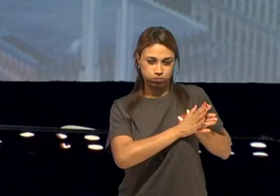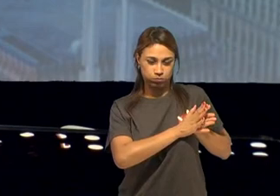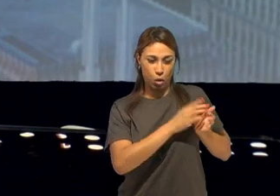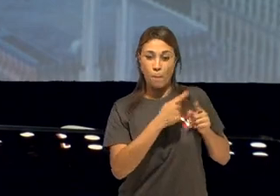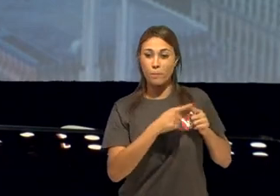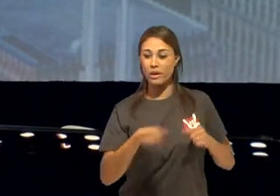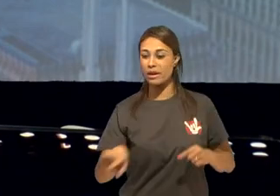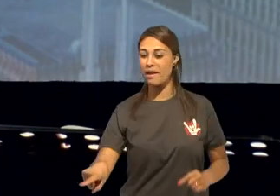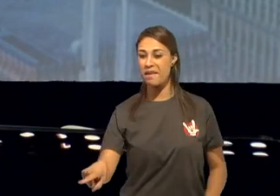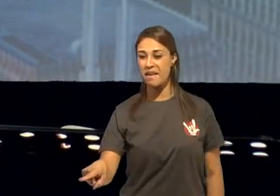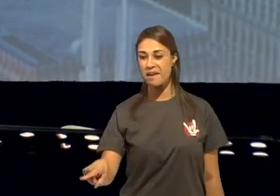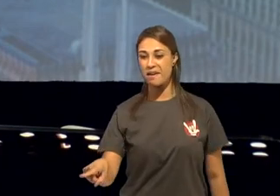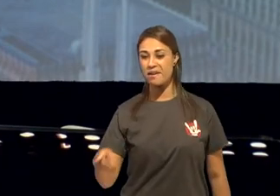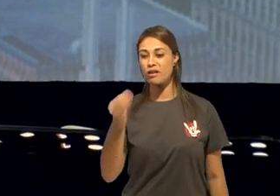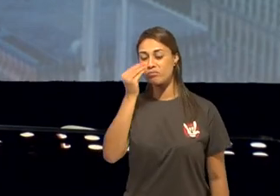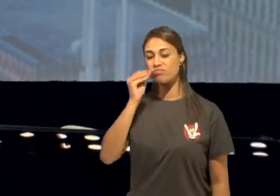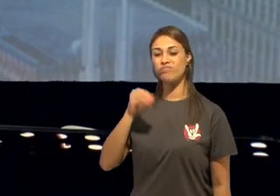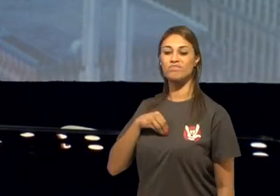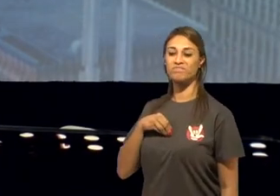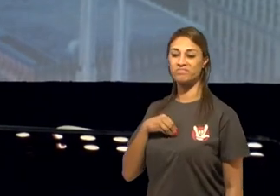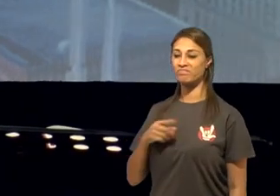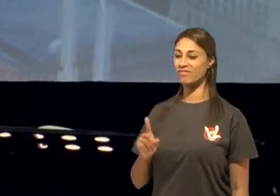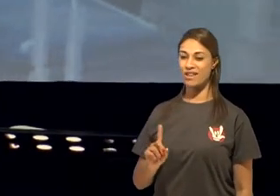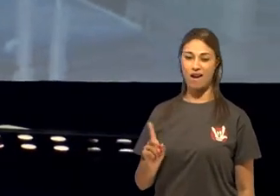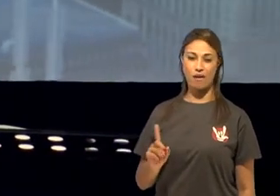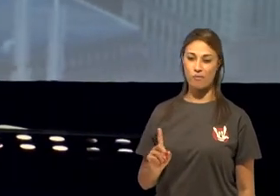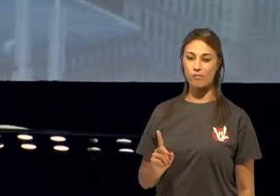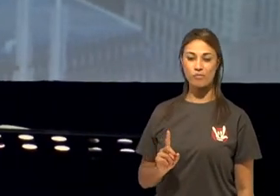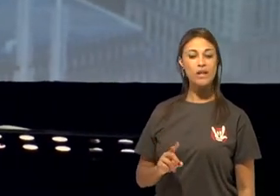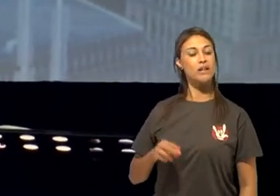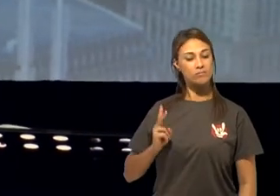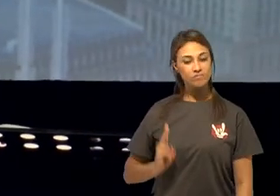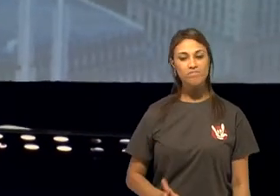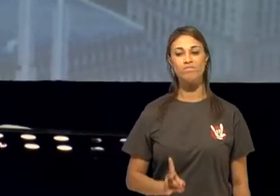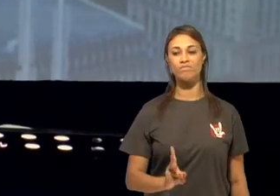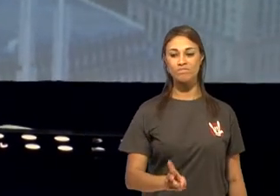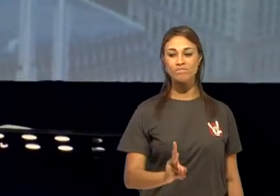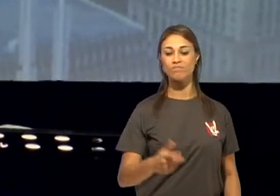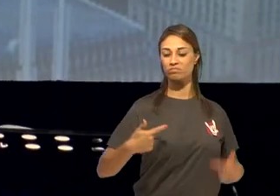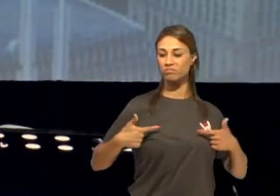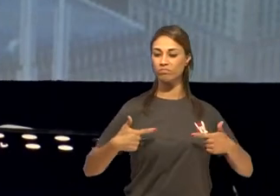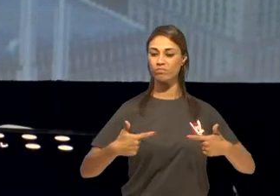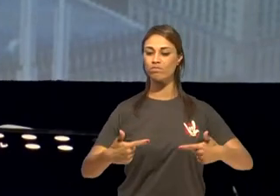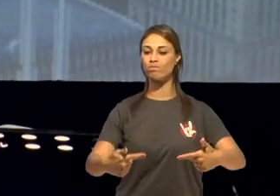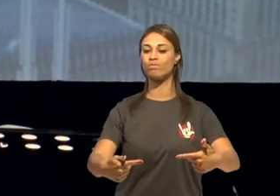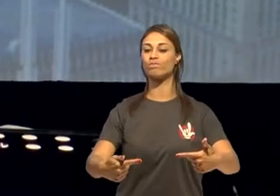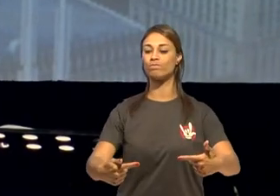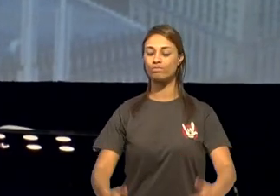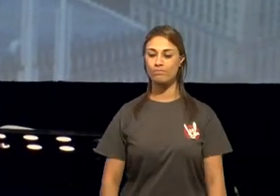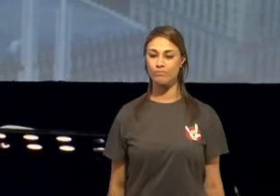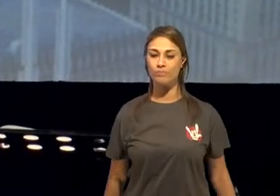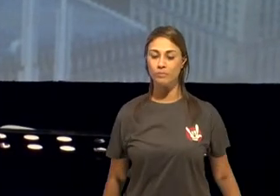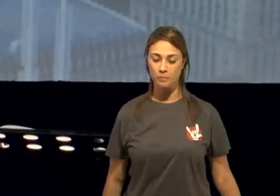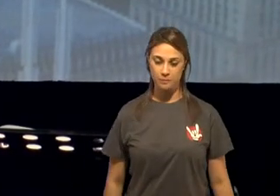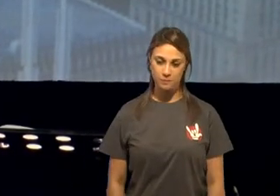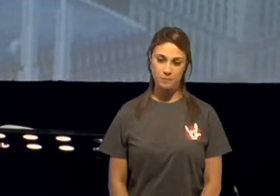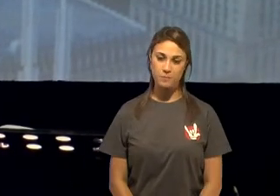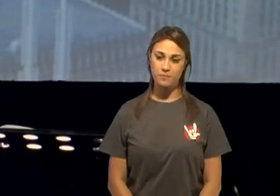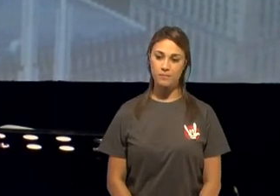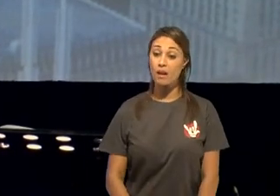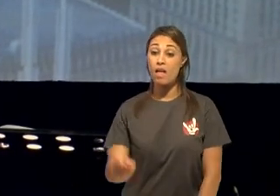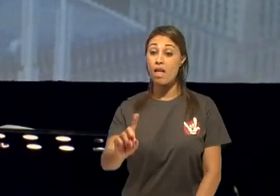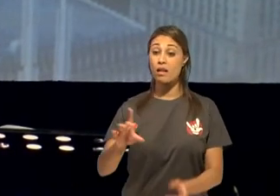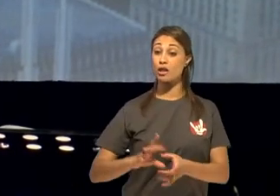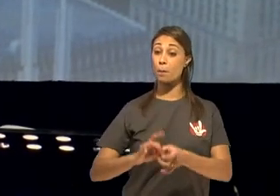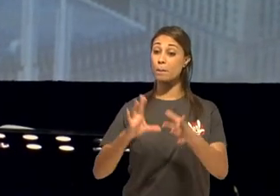Santo. Não deixe que as frustrações do passado te impeçam de viver relacionamentos profundos com as pessoas. E